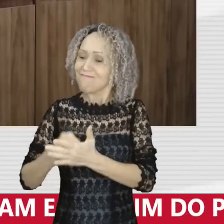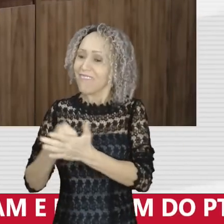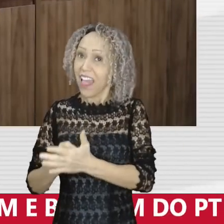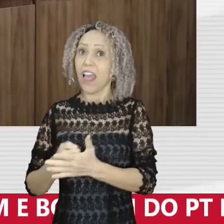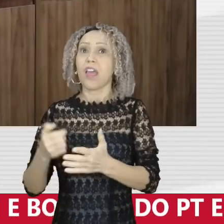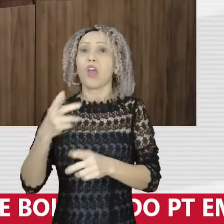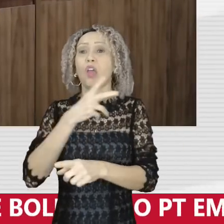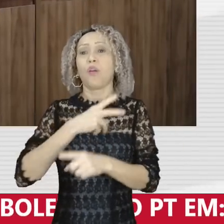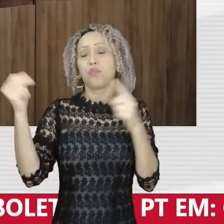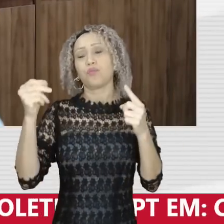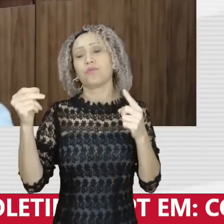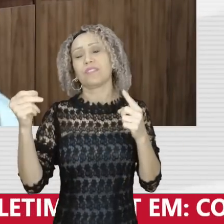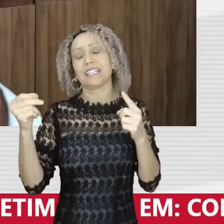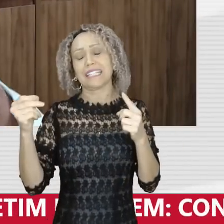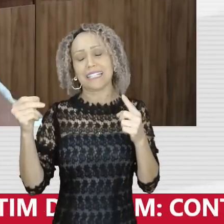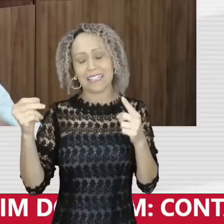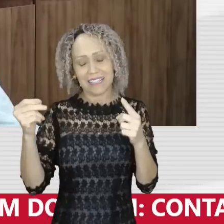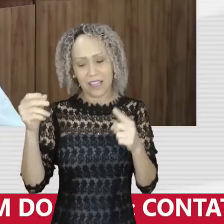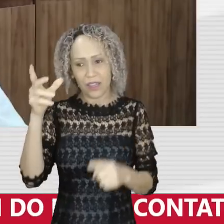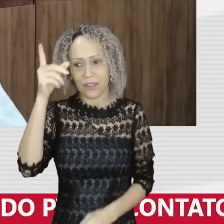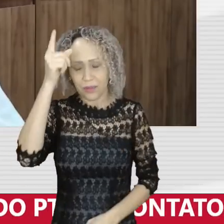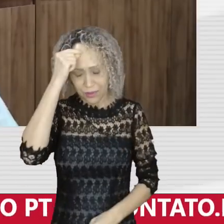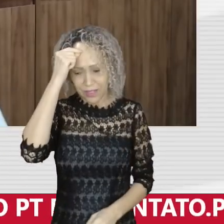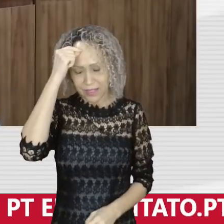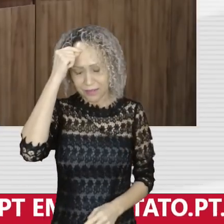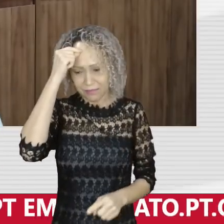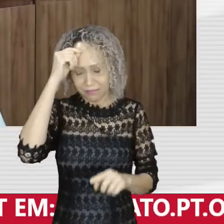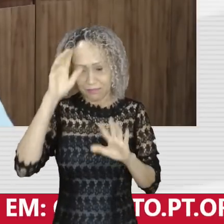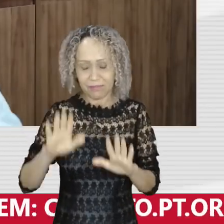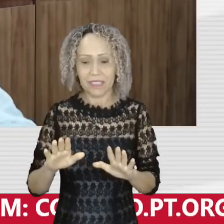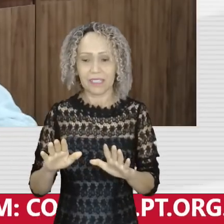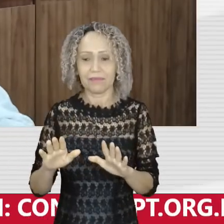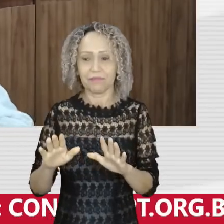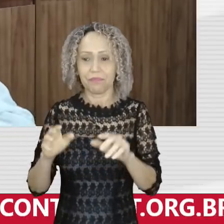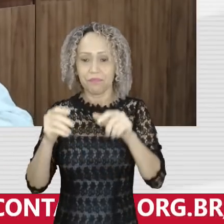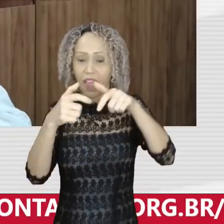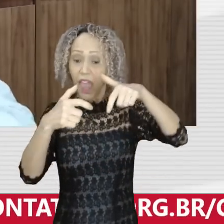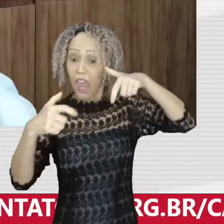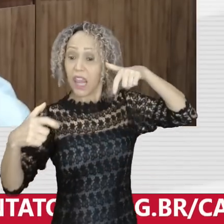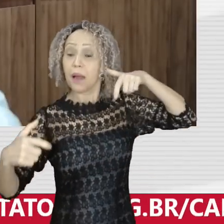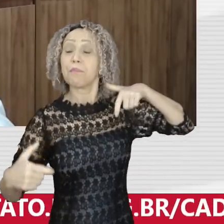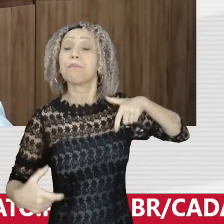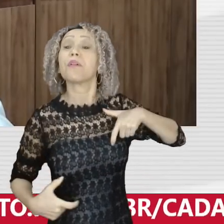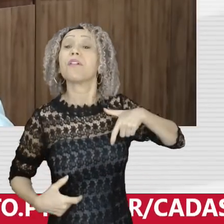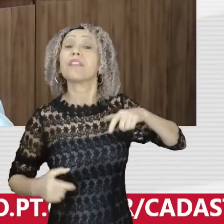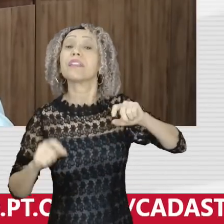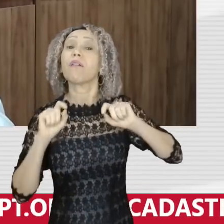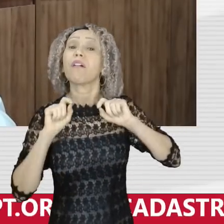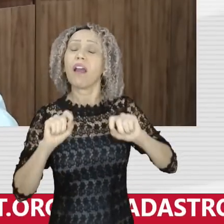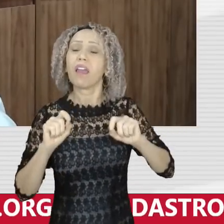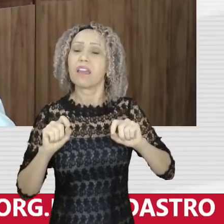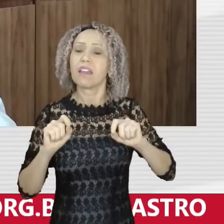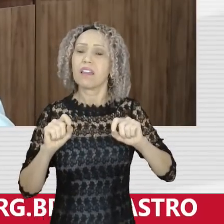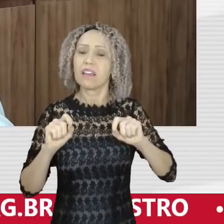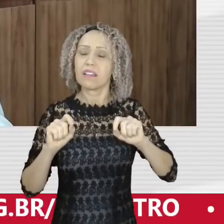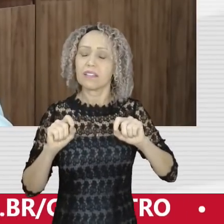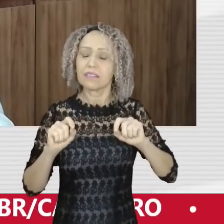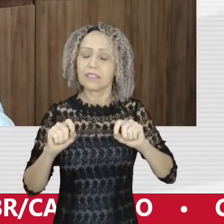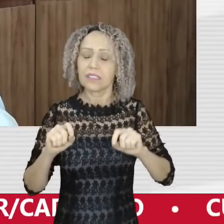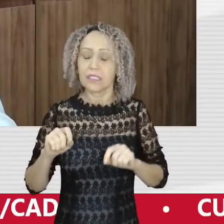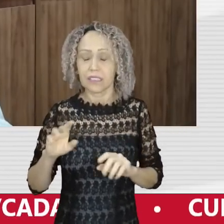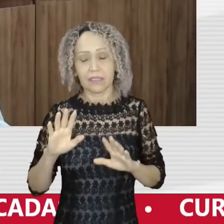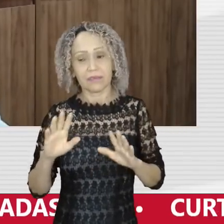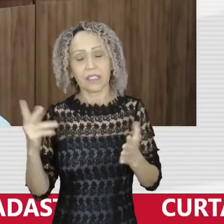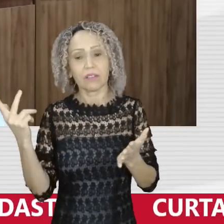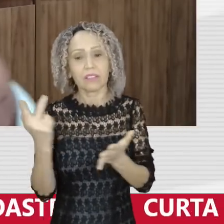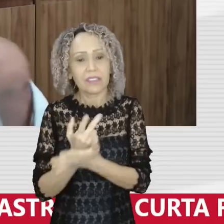que além, quando você fala que vai além do Partido dos Trabalhadores, é porque a gente viveu uma ameaça que